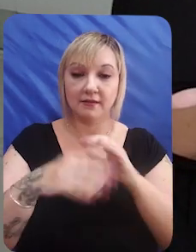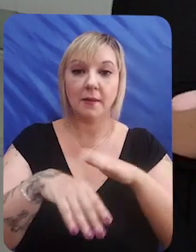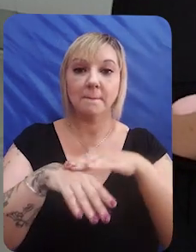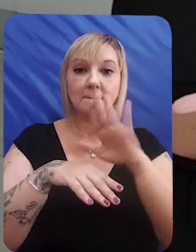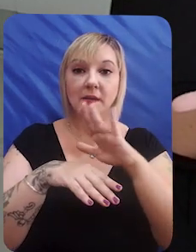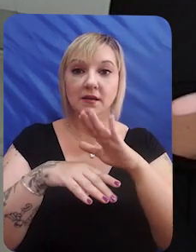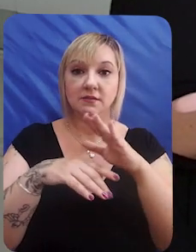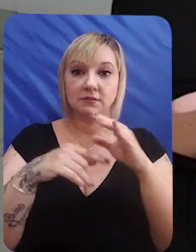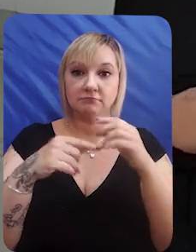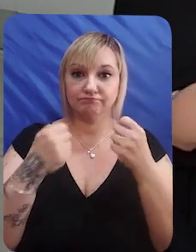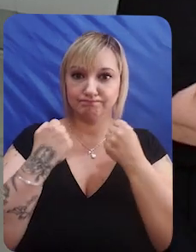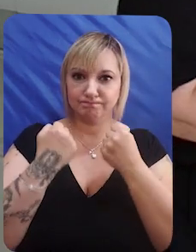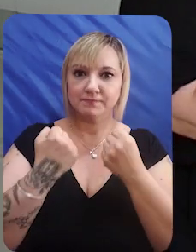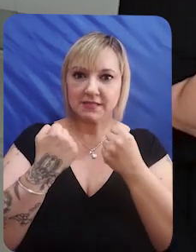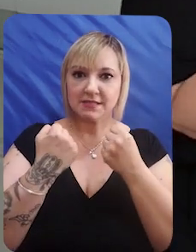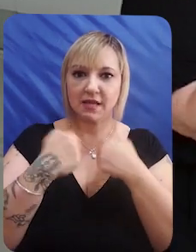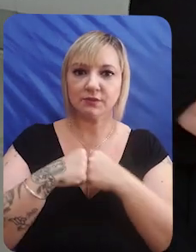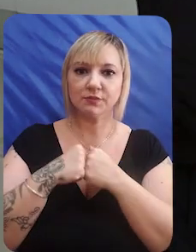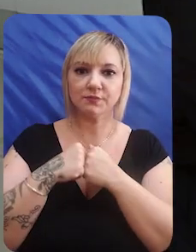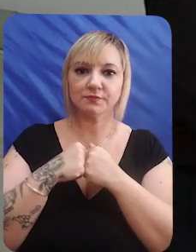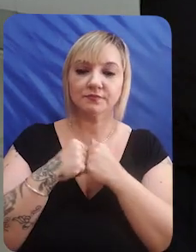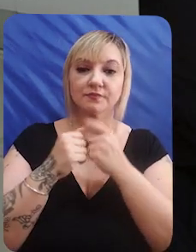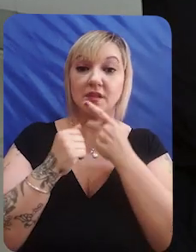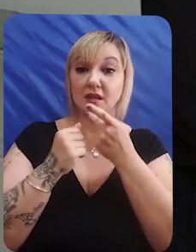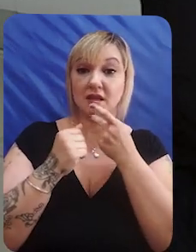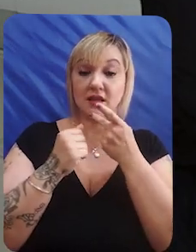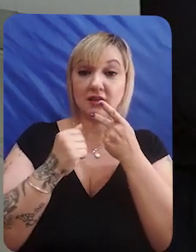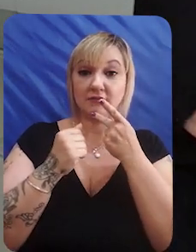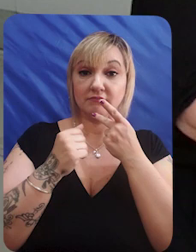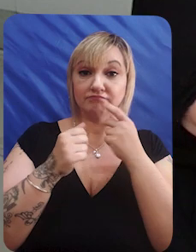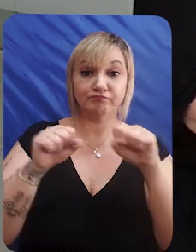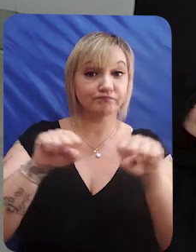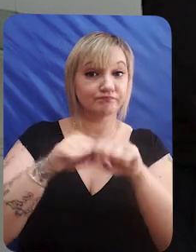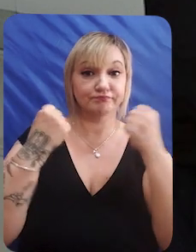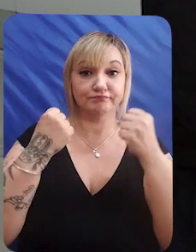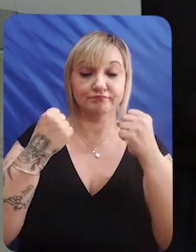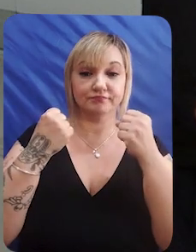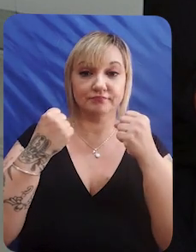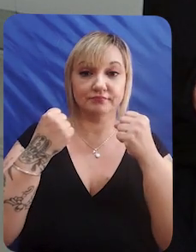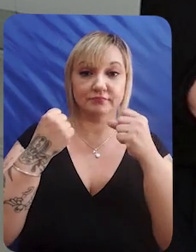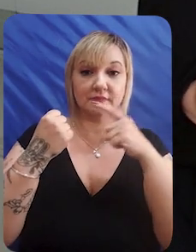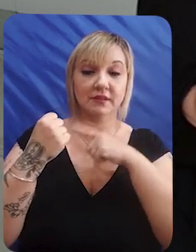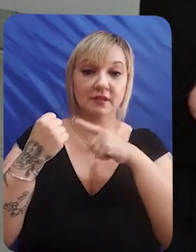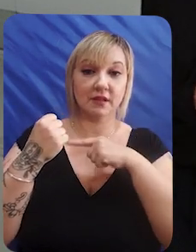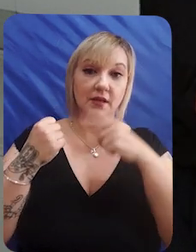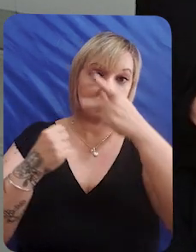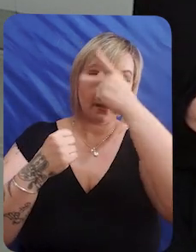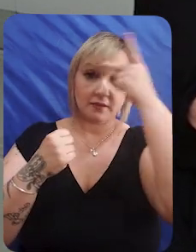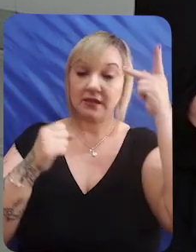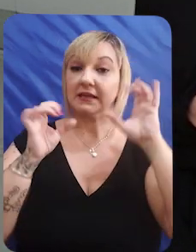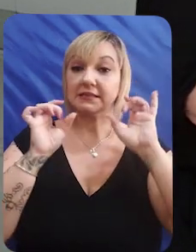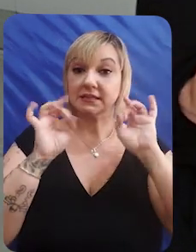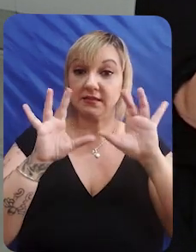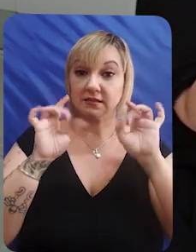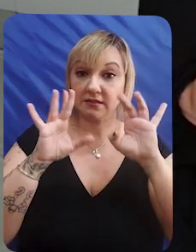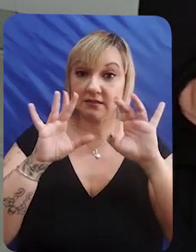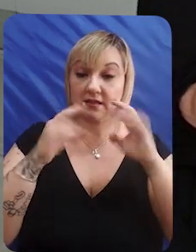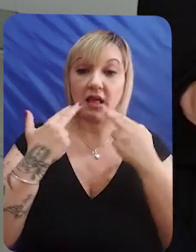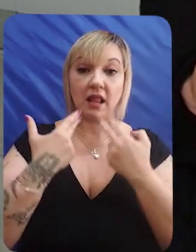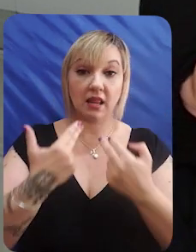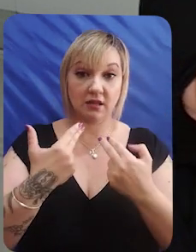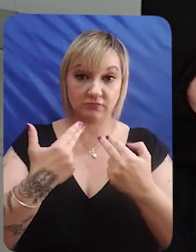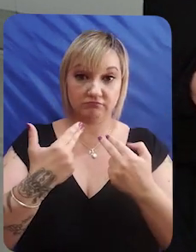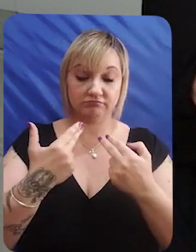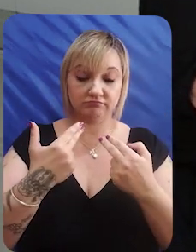mais pontuação, né? Ele bomba. Mas aí ele deveria ter uma pessoa especializada na língua de